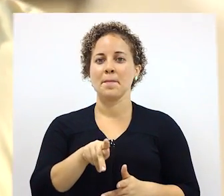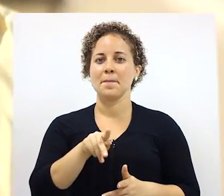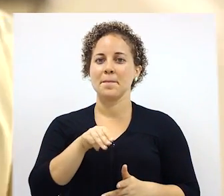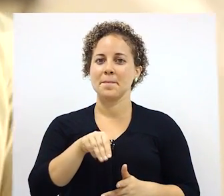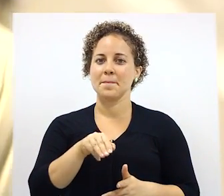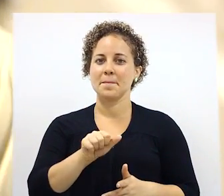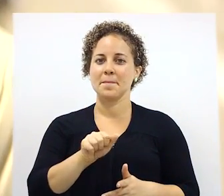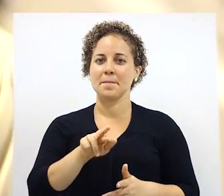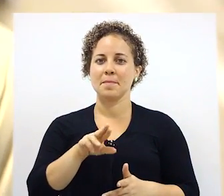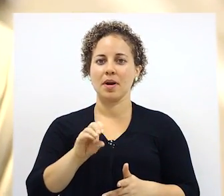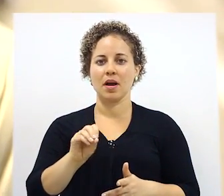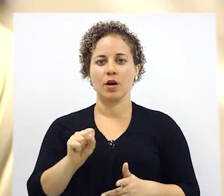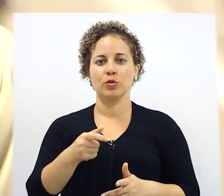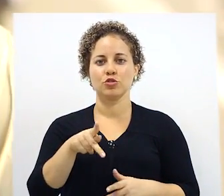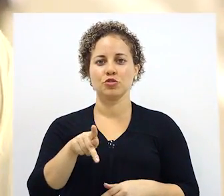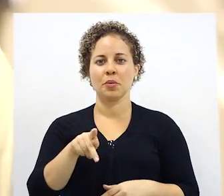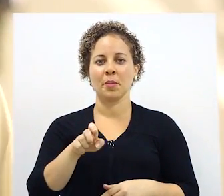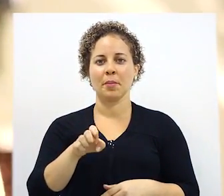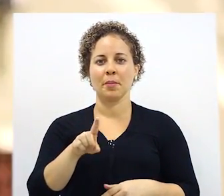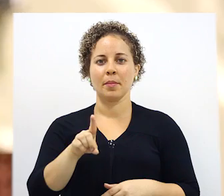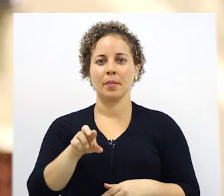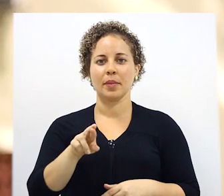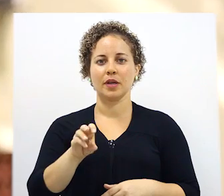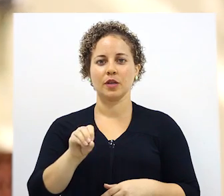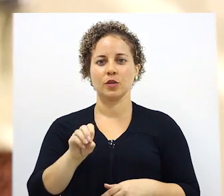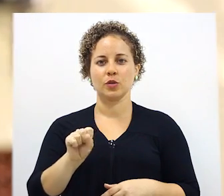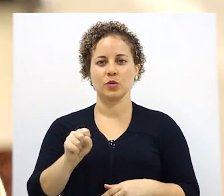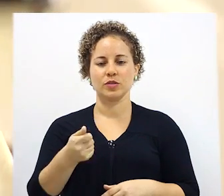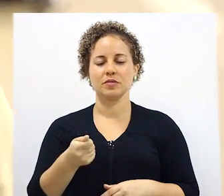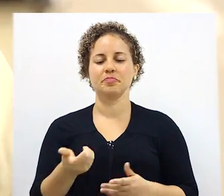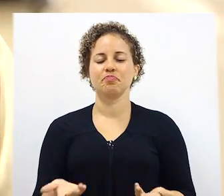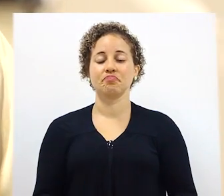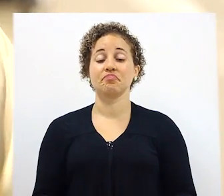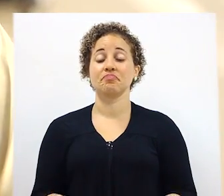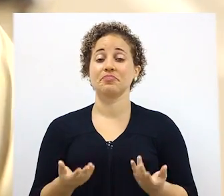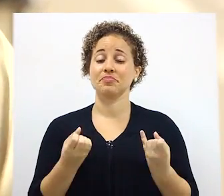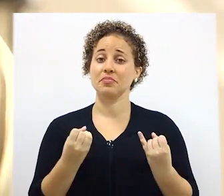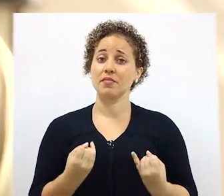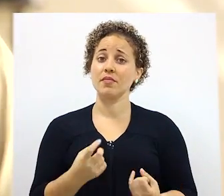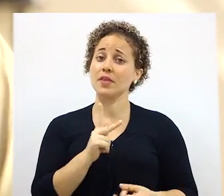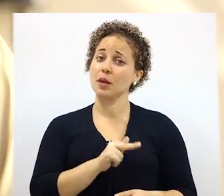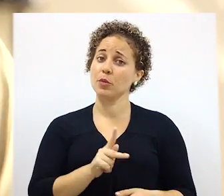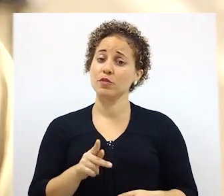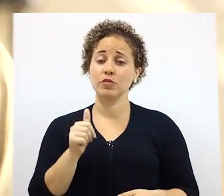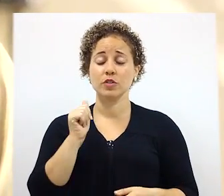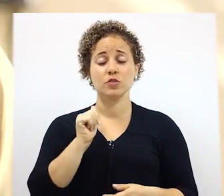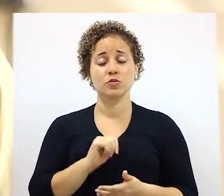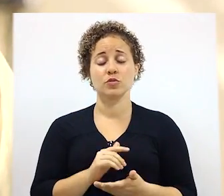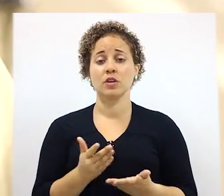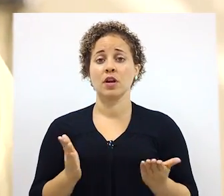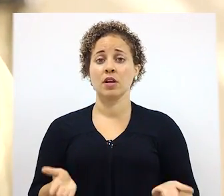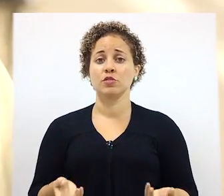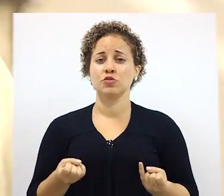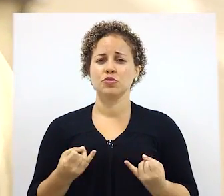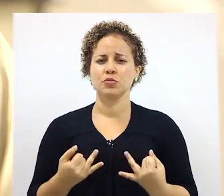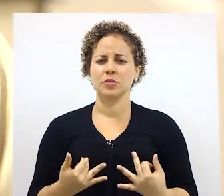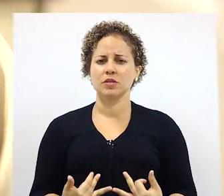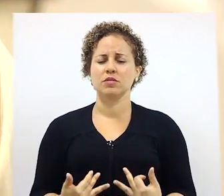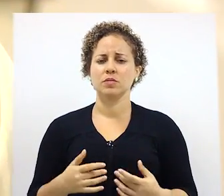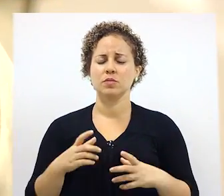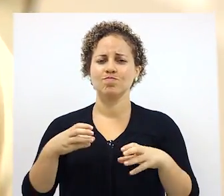de acidentes presentes no meio rural. Bom, gente, como disse a professora Zilmara, o meio rural,